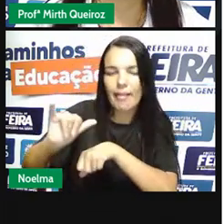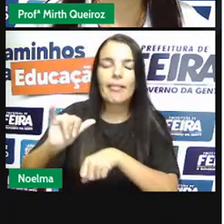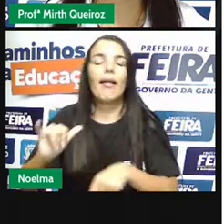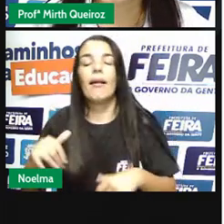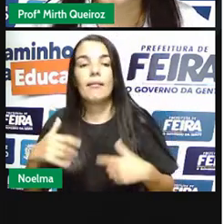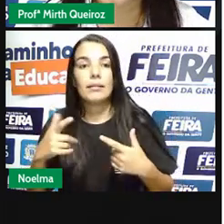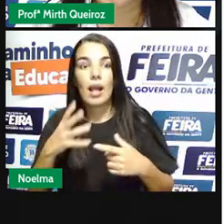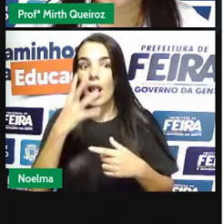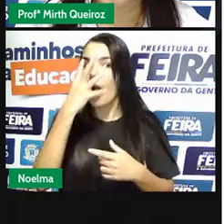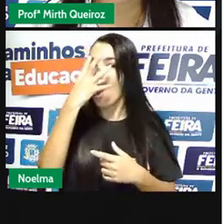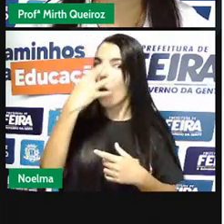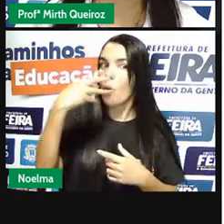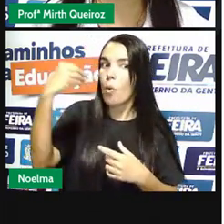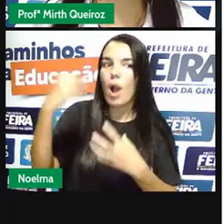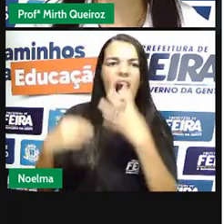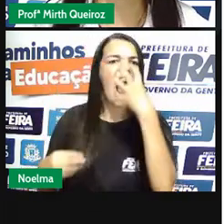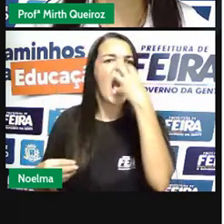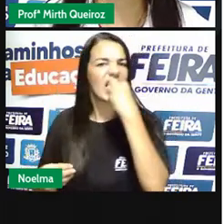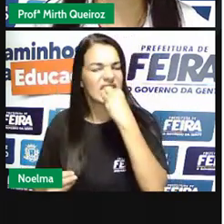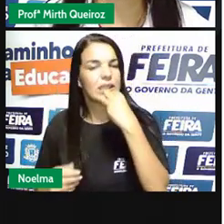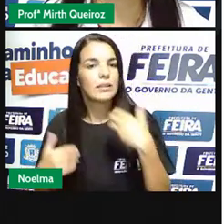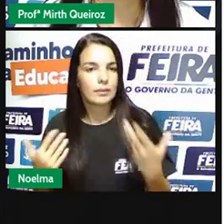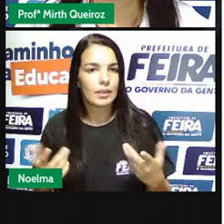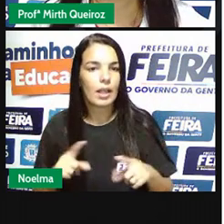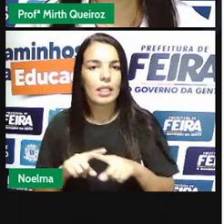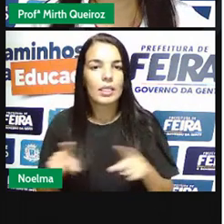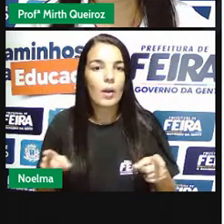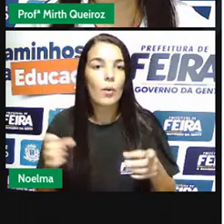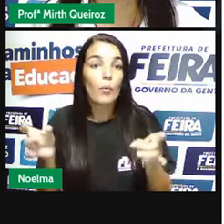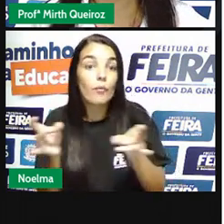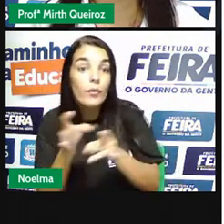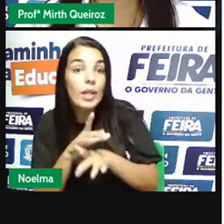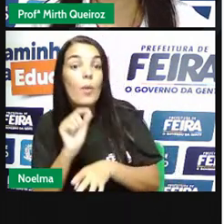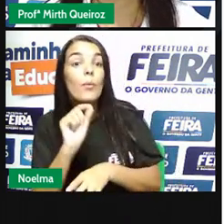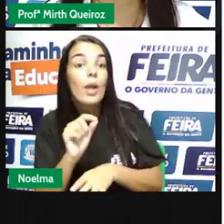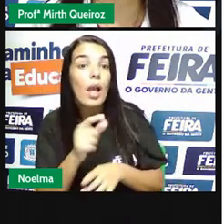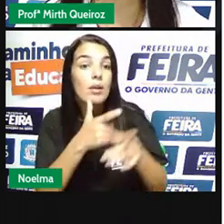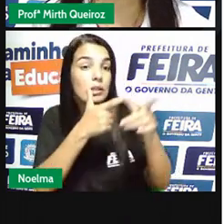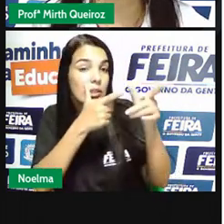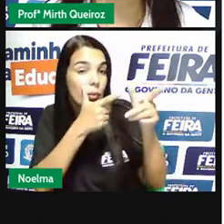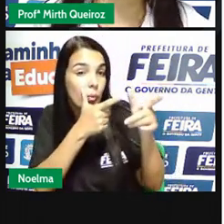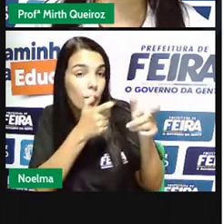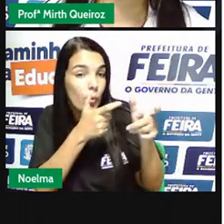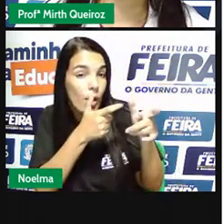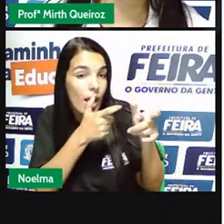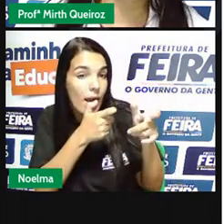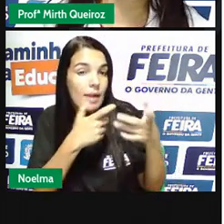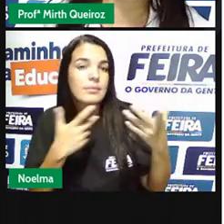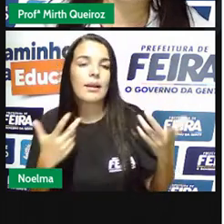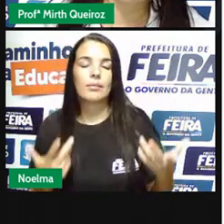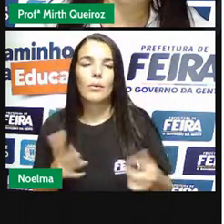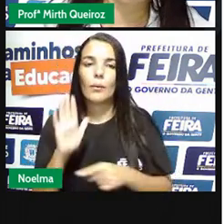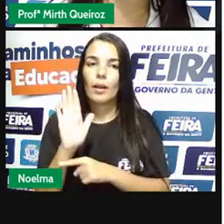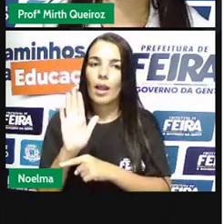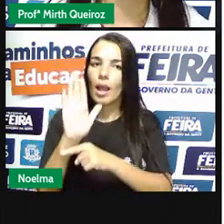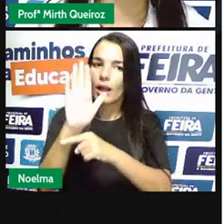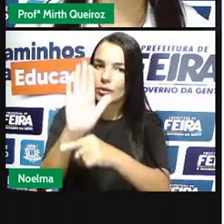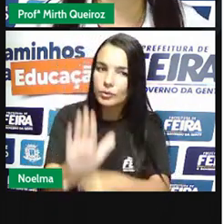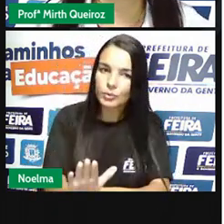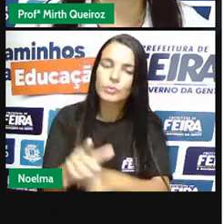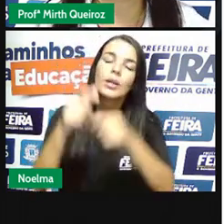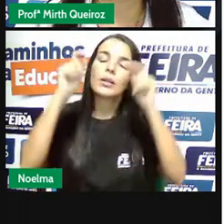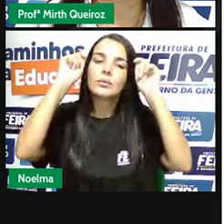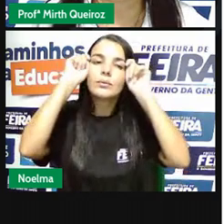Tenta devorá-la né e o desfecho ou final acontece com o que com o caçador